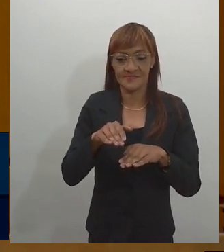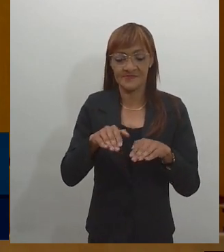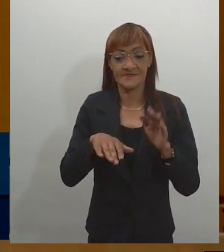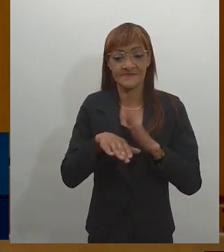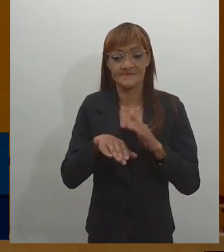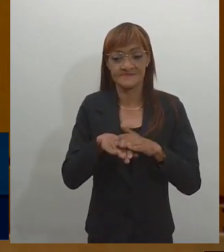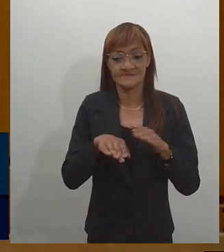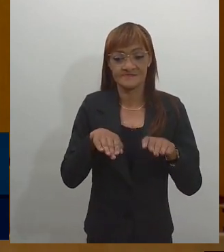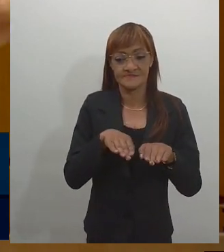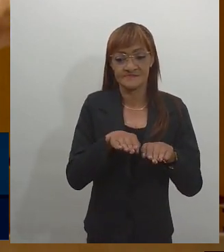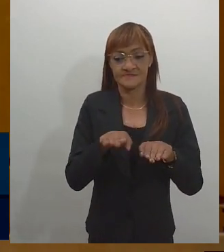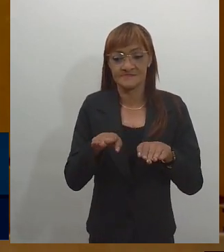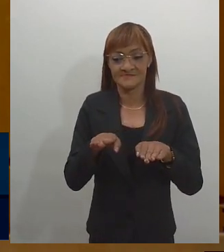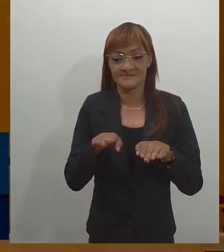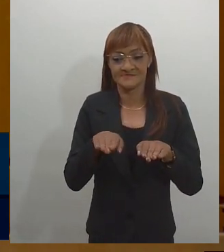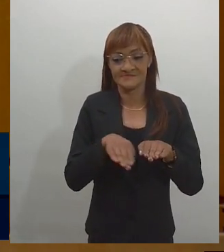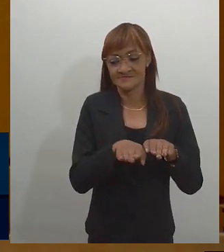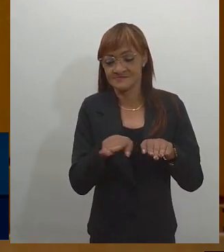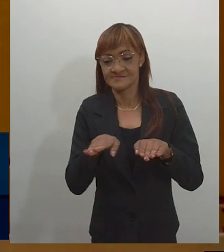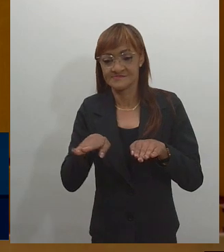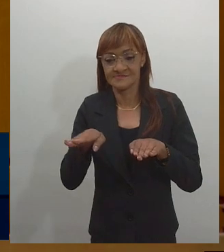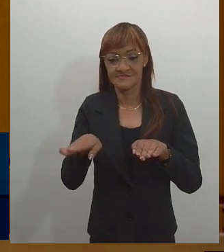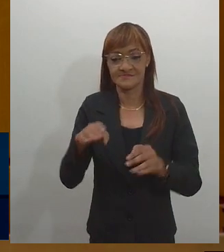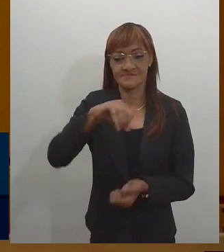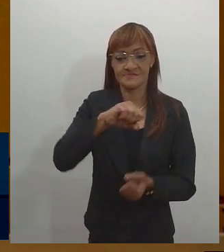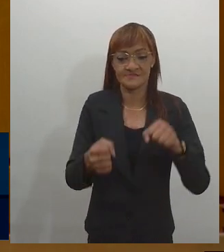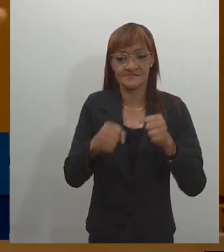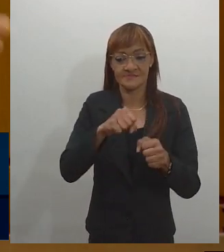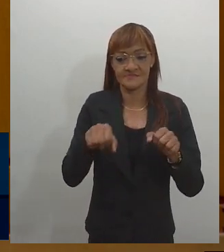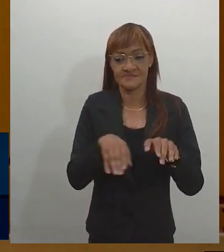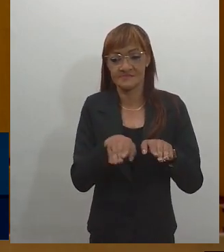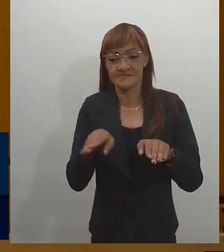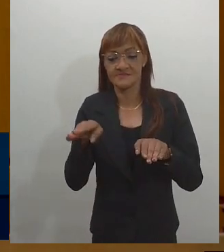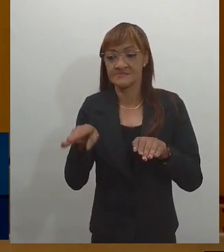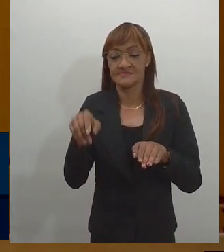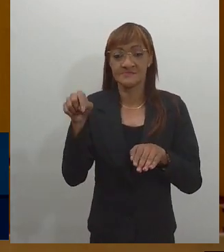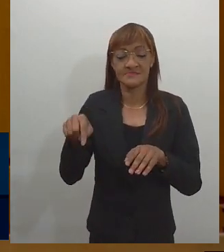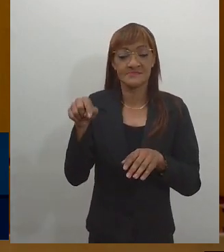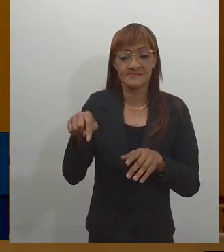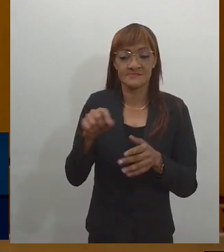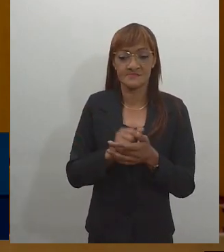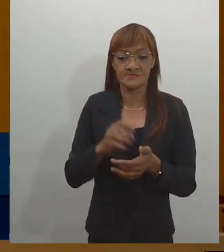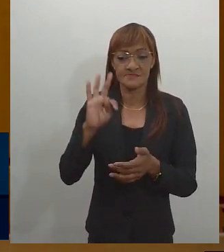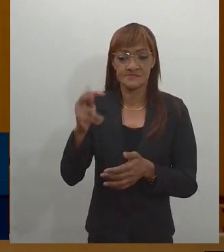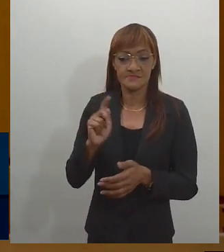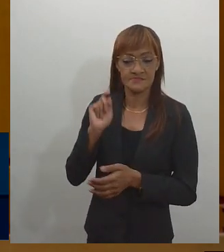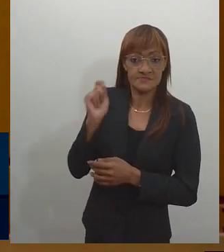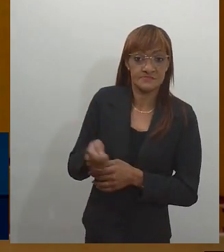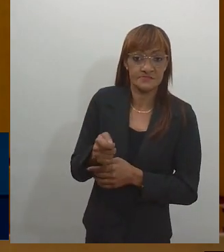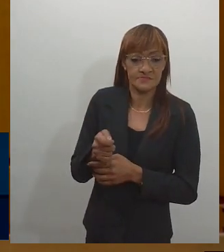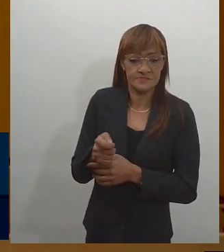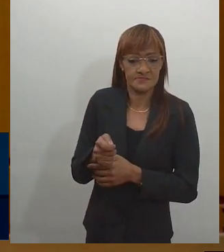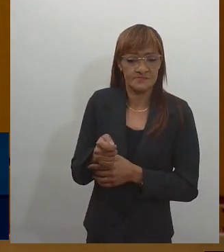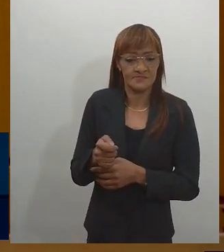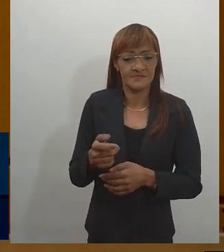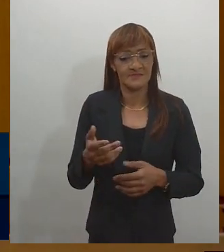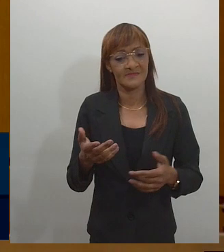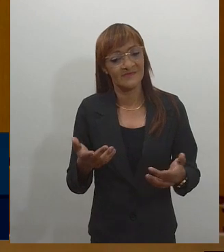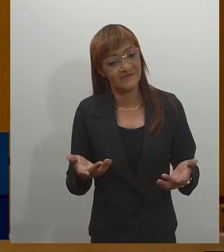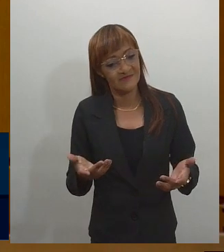seu carro pro lado e cai, pese. Aqui não se sai uma grama sem pesar, mas no Estado de